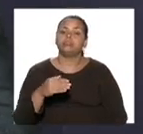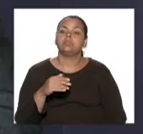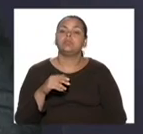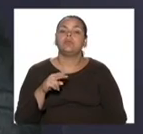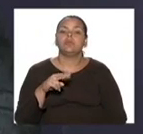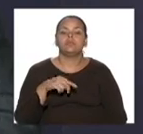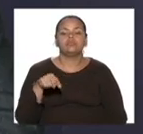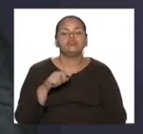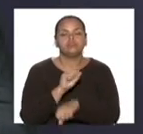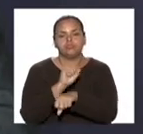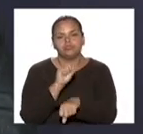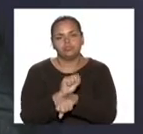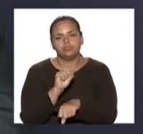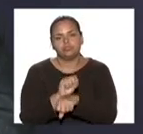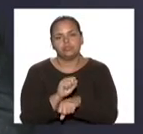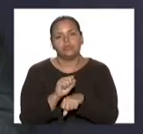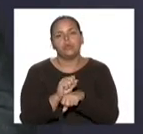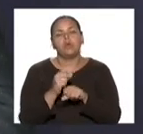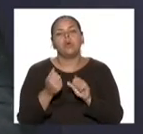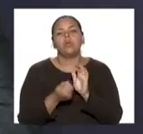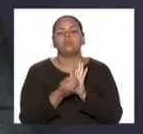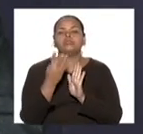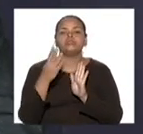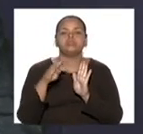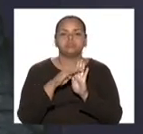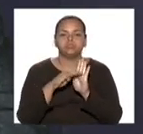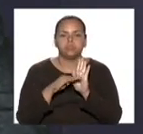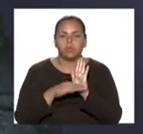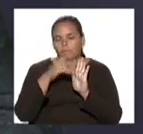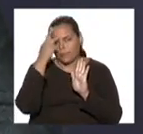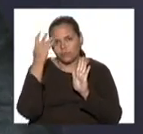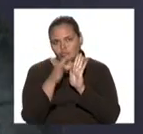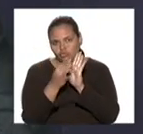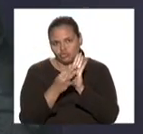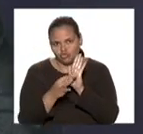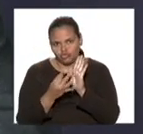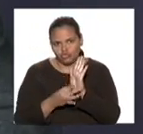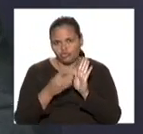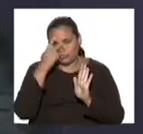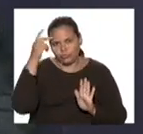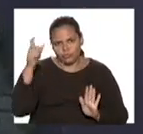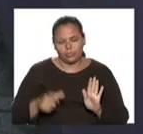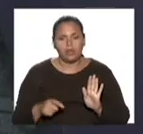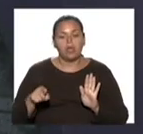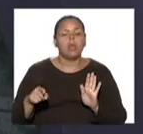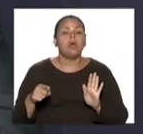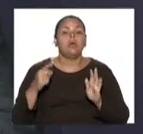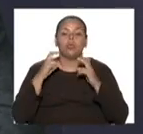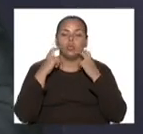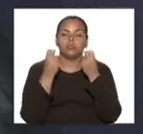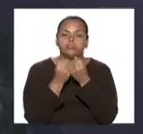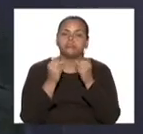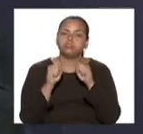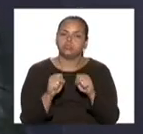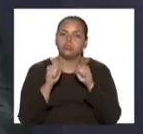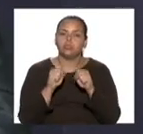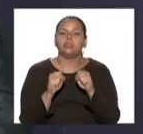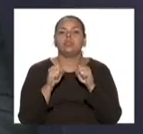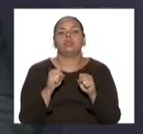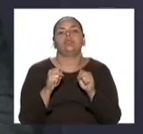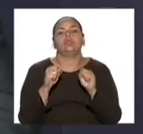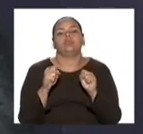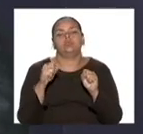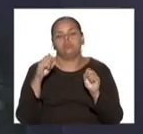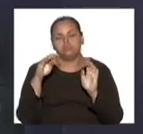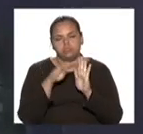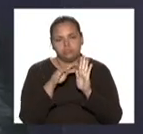edição, nós estamos aguardando fechar o número das pessoas inscritas e das personalidades para que a comissão possa, dentro